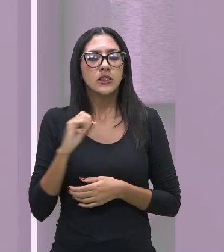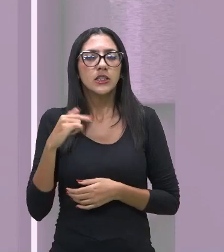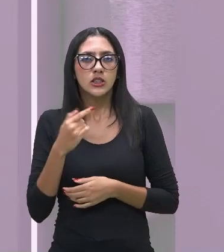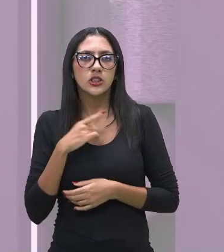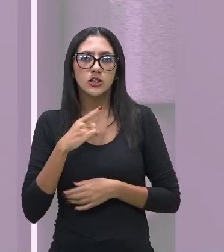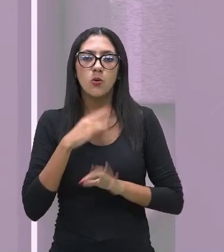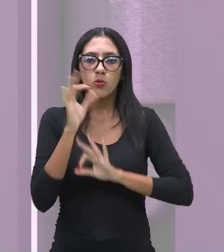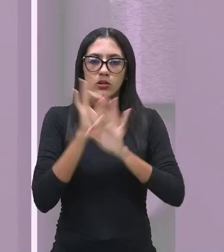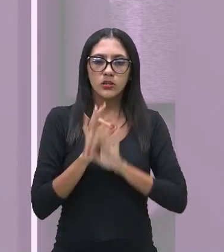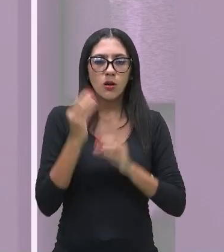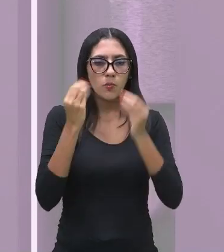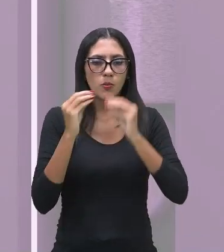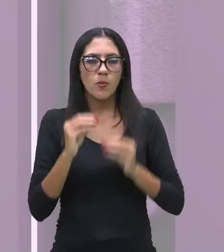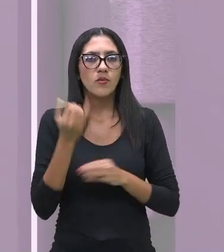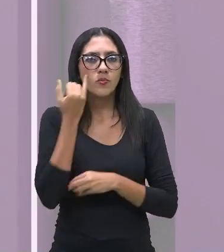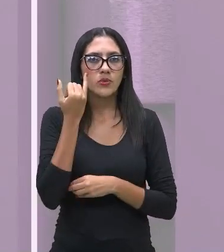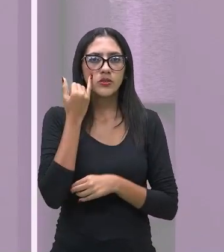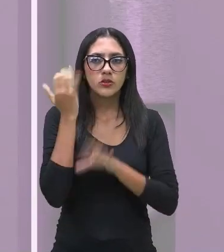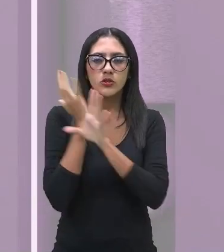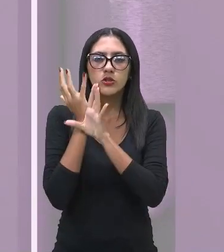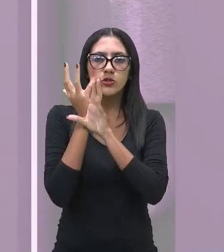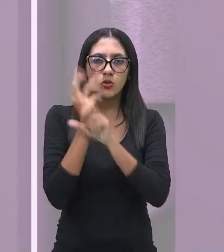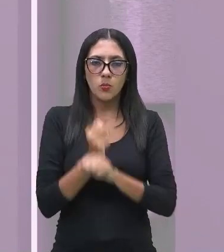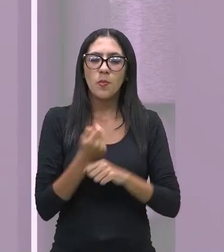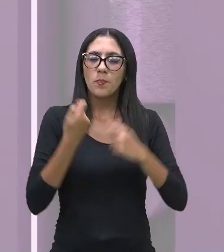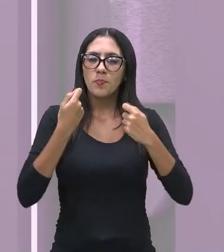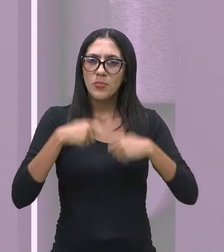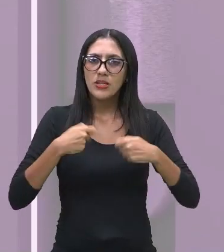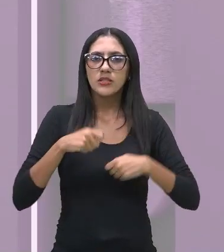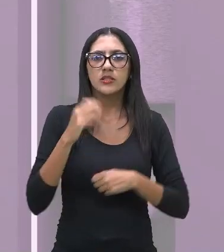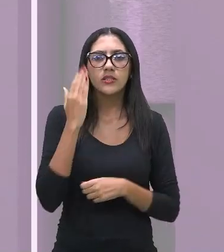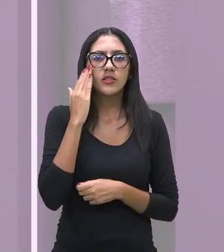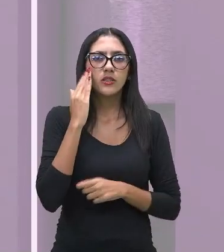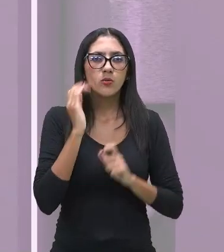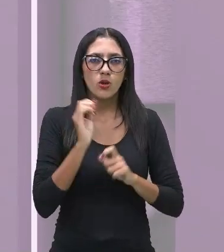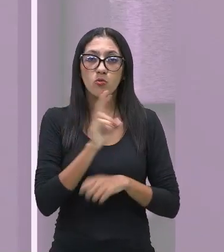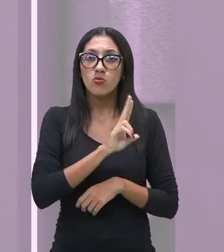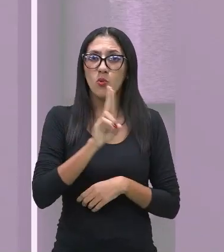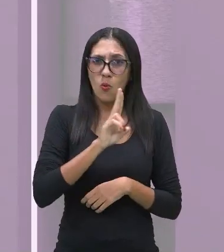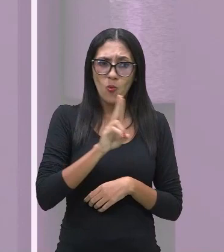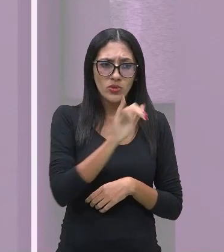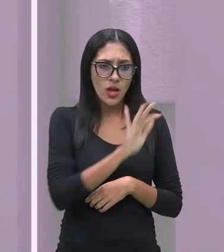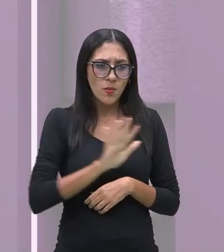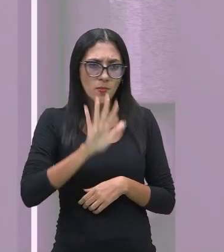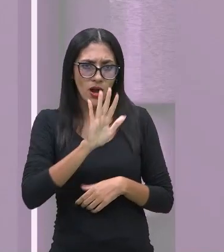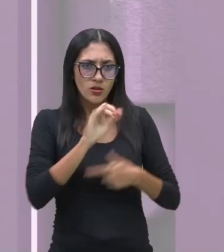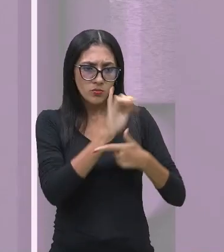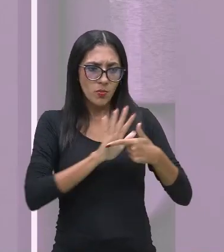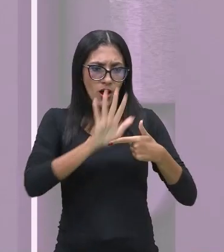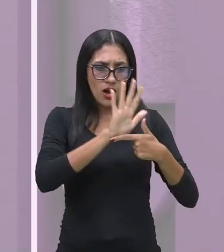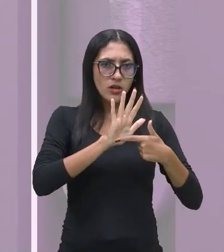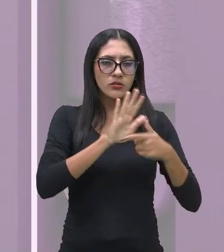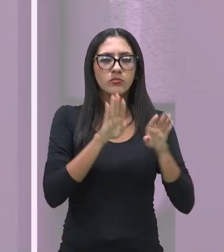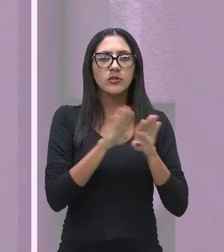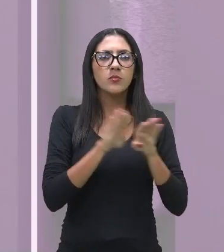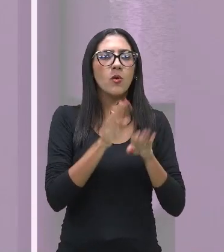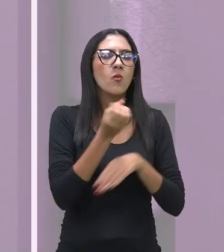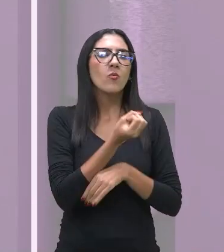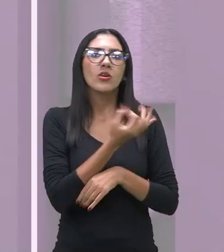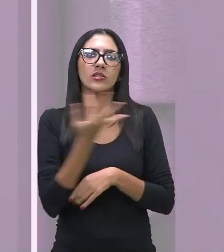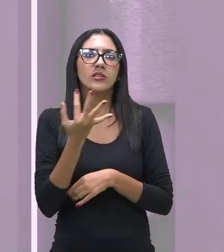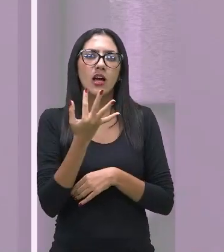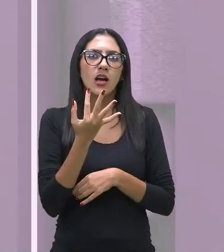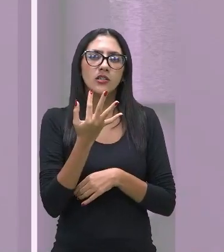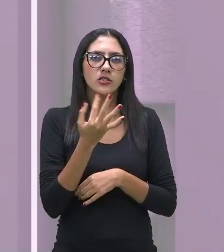ângulos internos, nós precisamos sim dominar ali o nome do polígono e quantos lados ele tem. Tudo